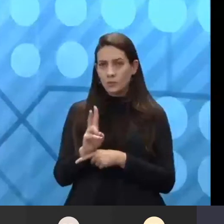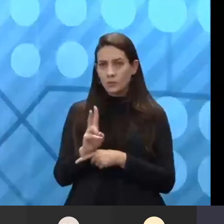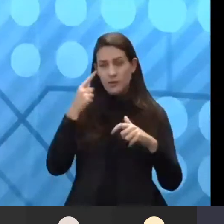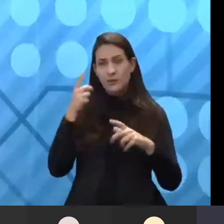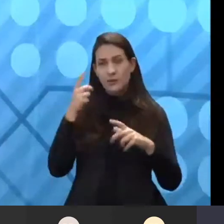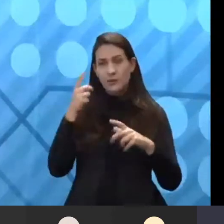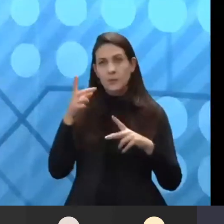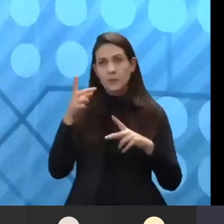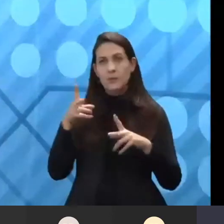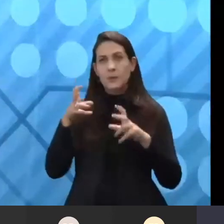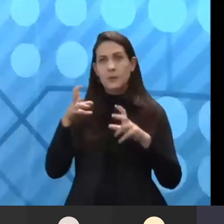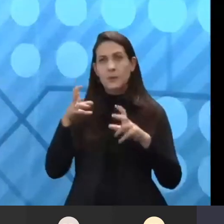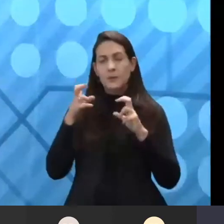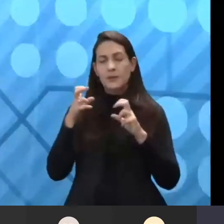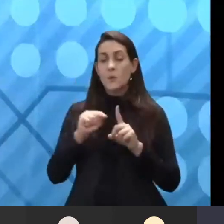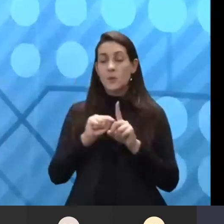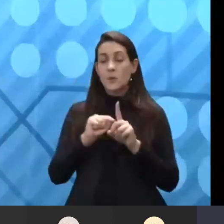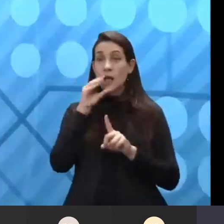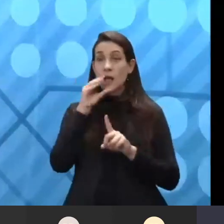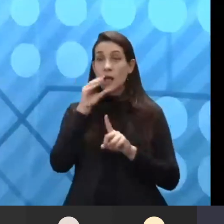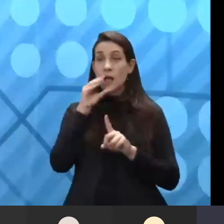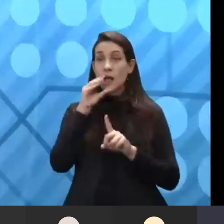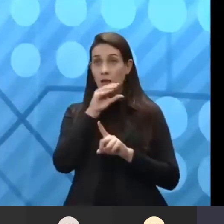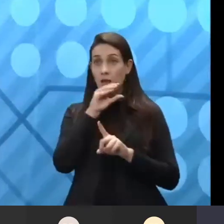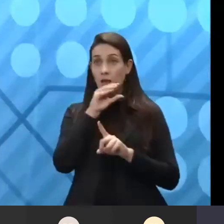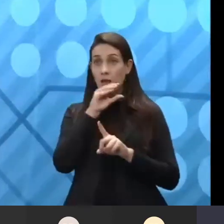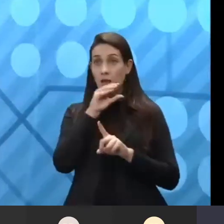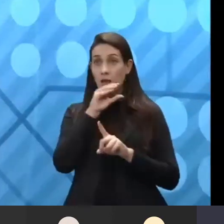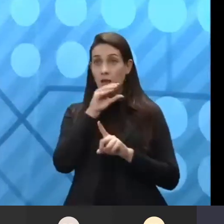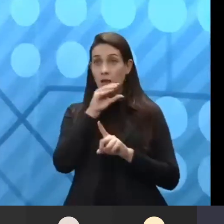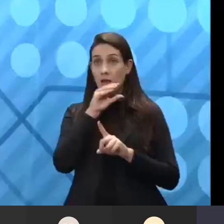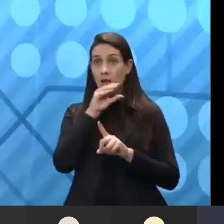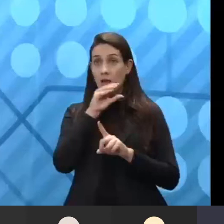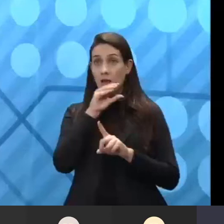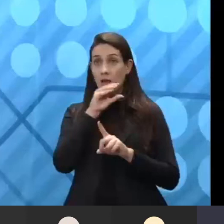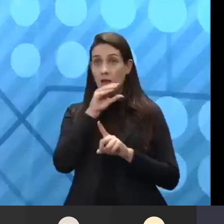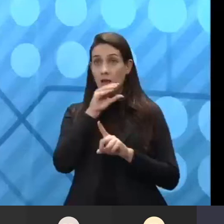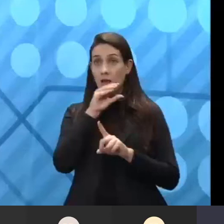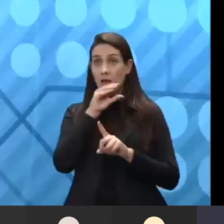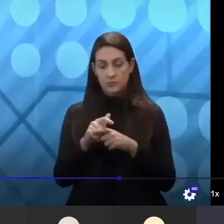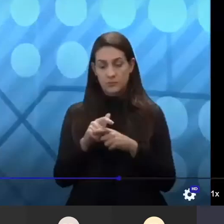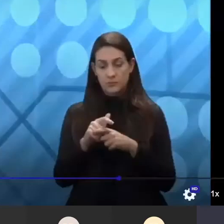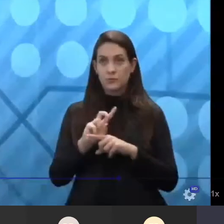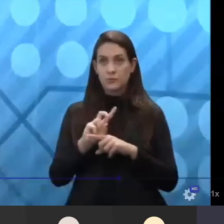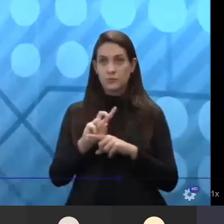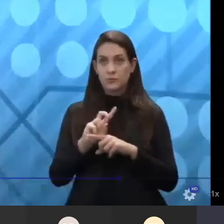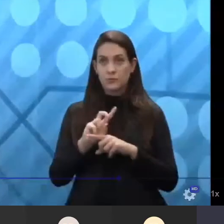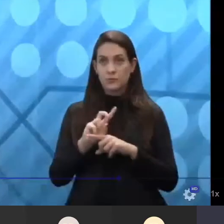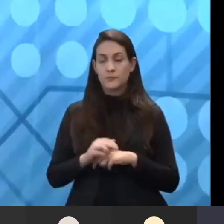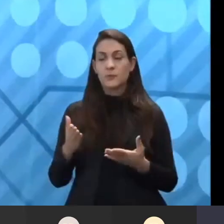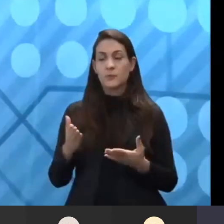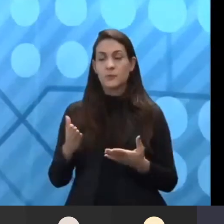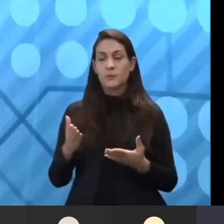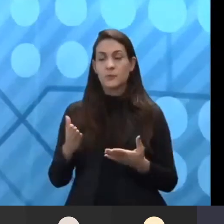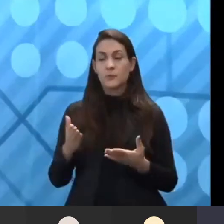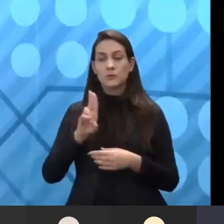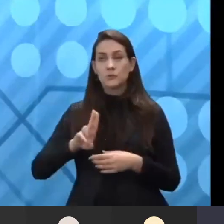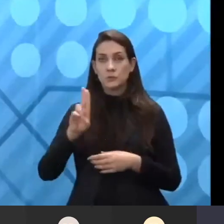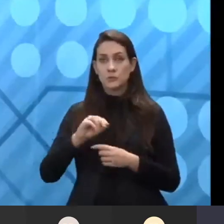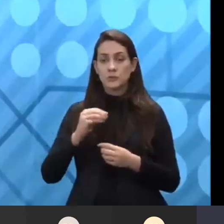bactéria. E aí, hoje, nós aproveitamos para testar a ação dos agentes químicos no controle do crescimento dos